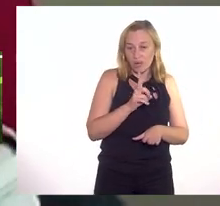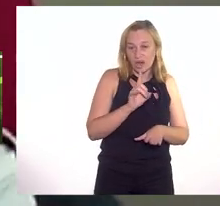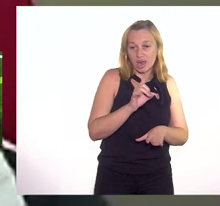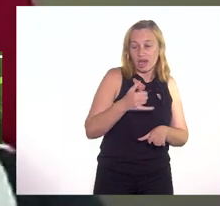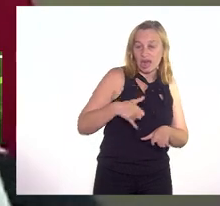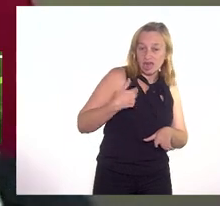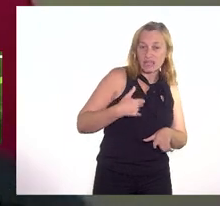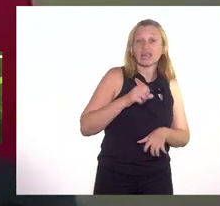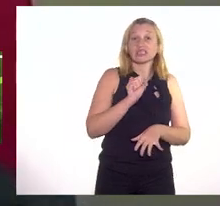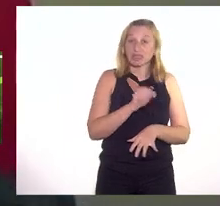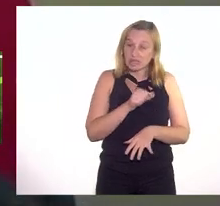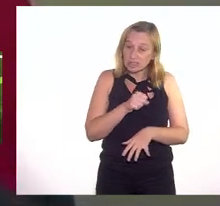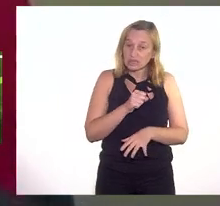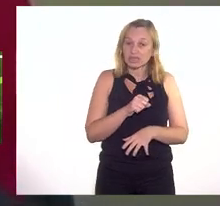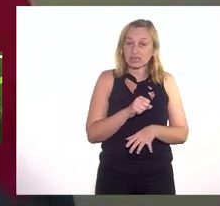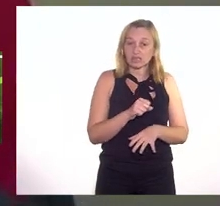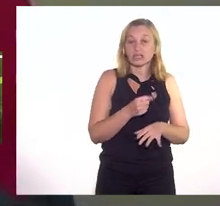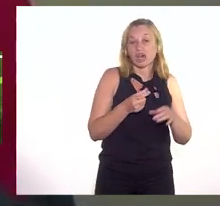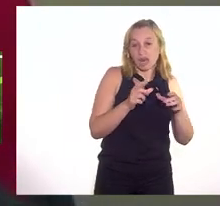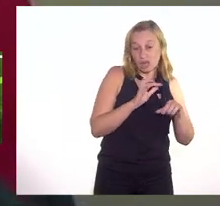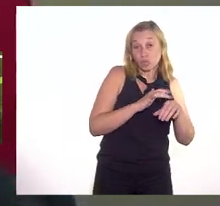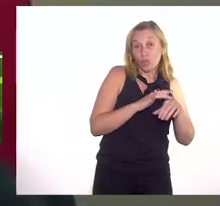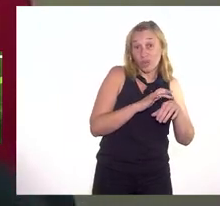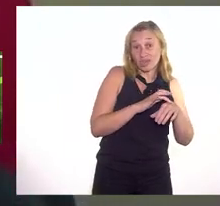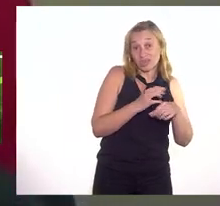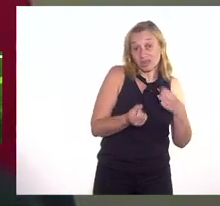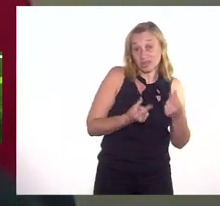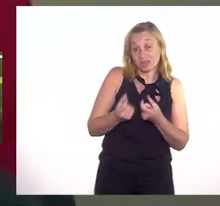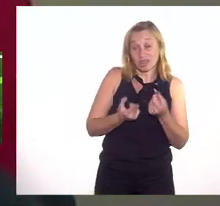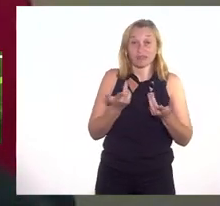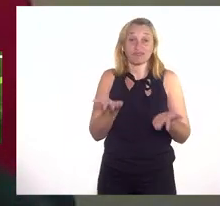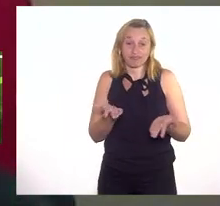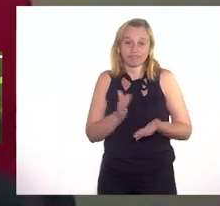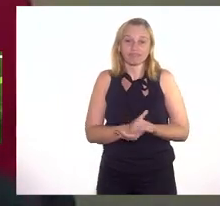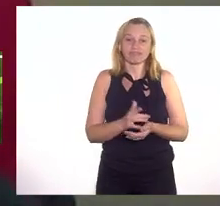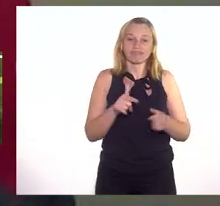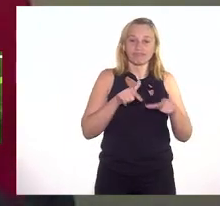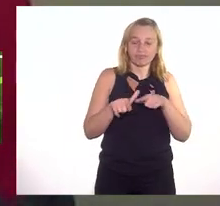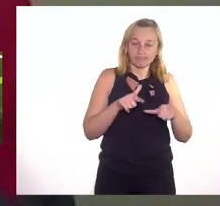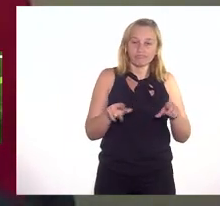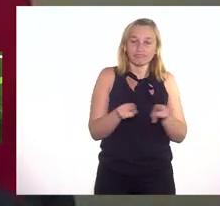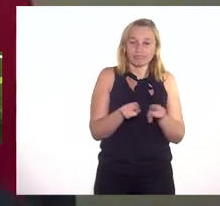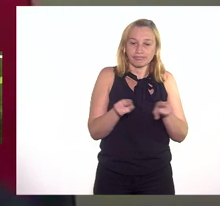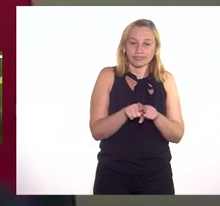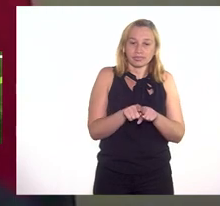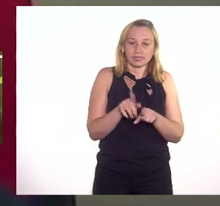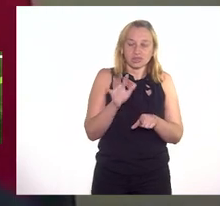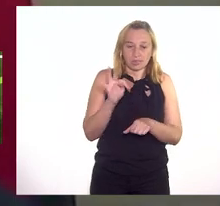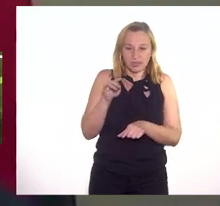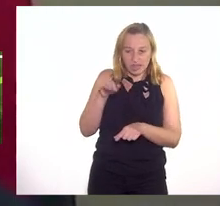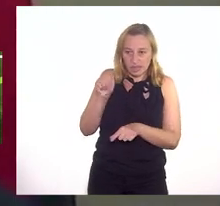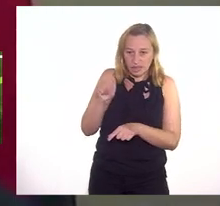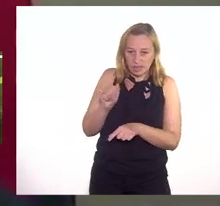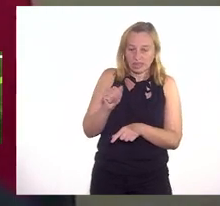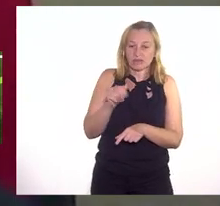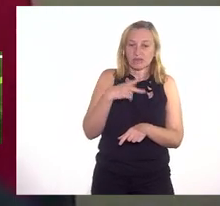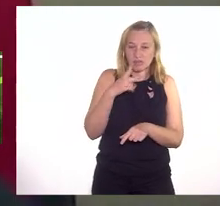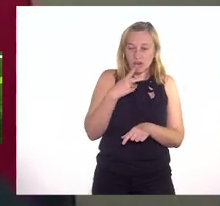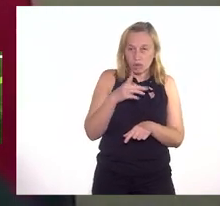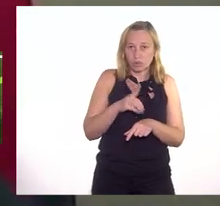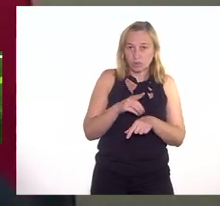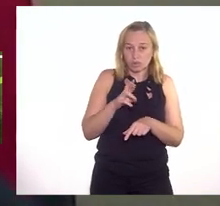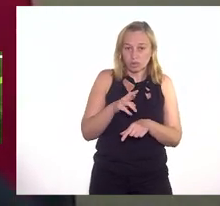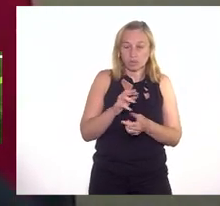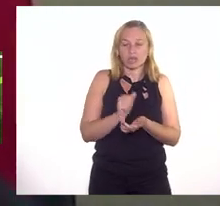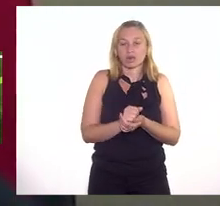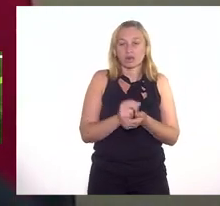idade, e sim, né, pela doença em si. Então, trabalhar também, como a Fernanda colocou aqui, a doutora Fernanda,